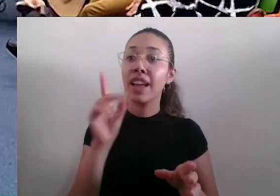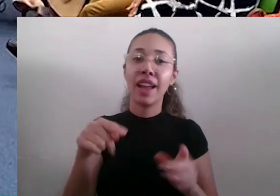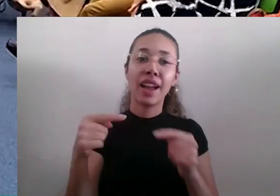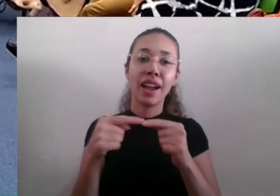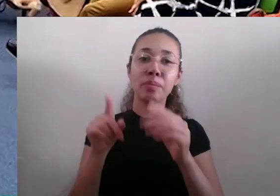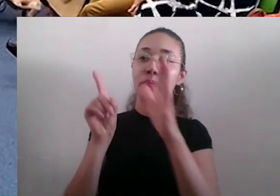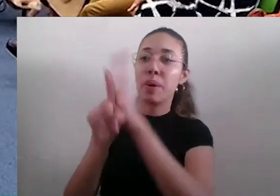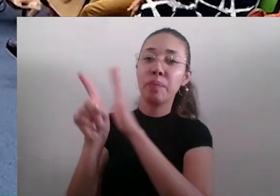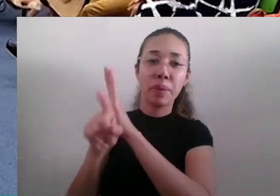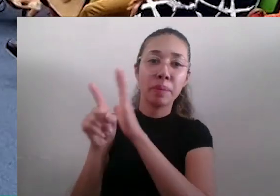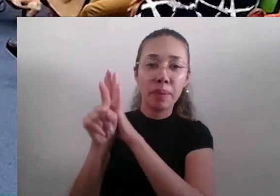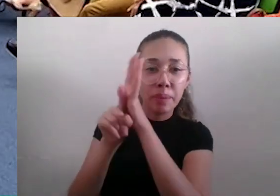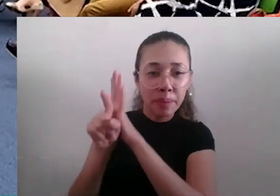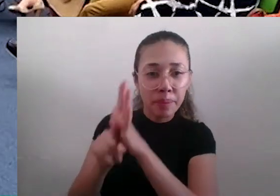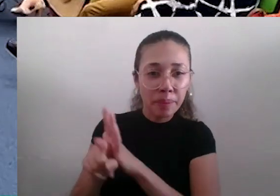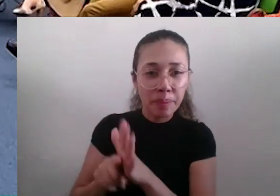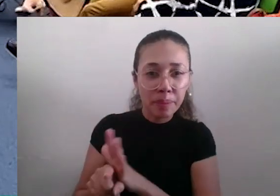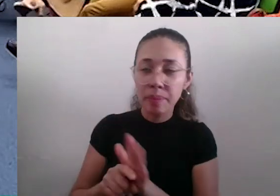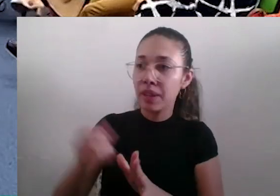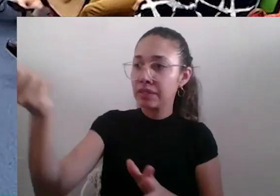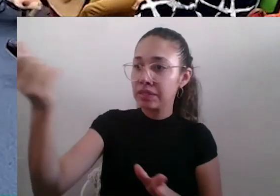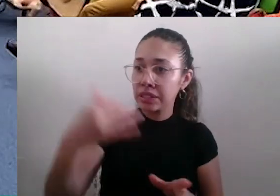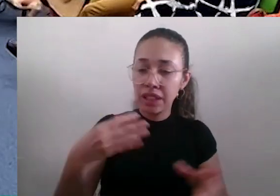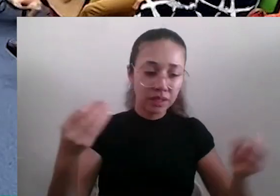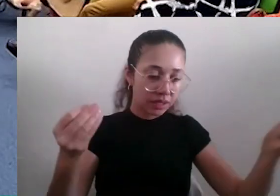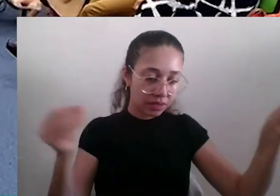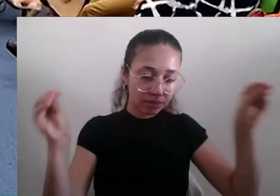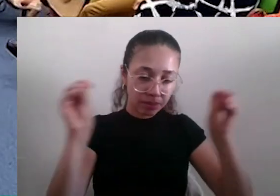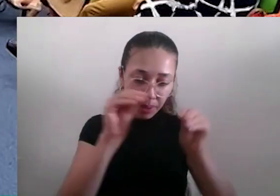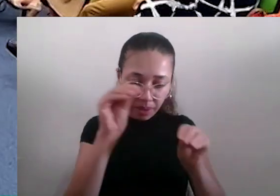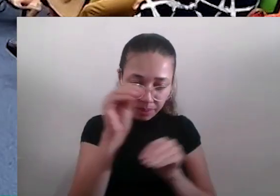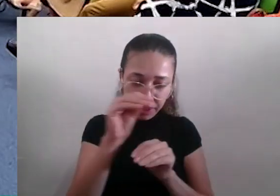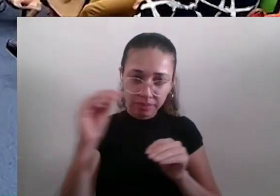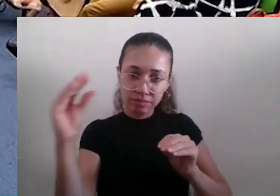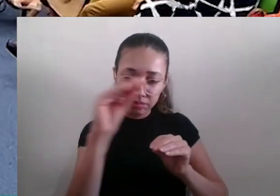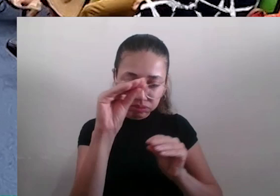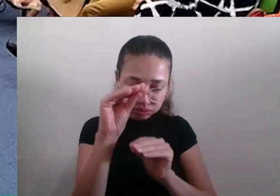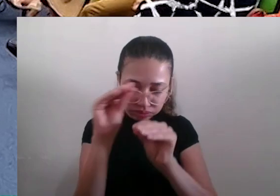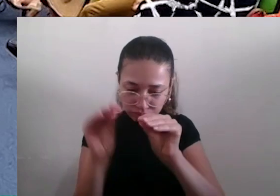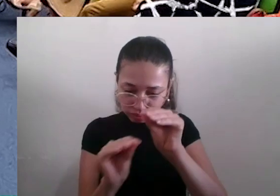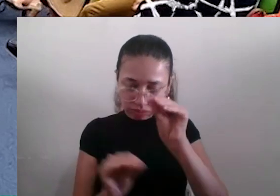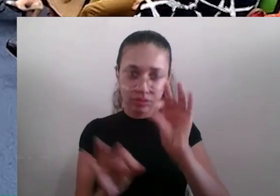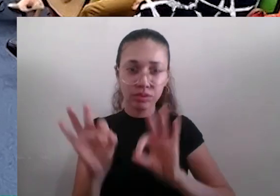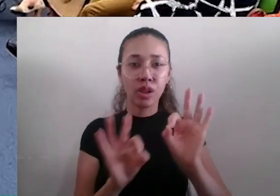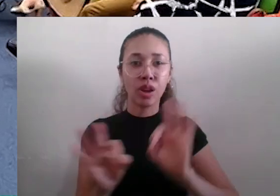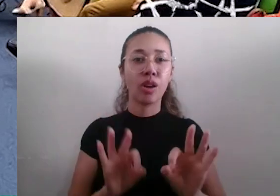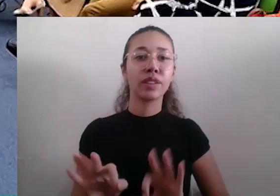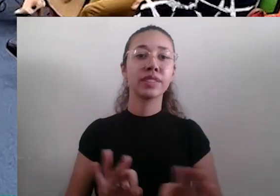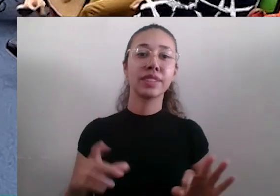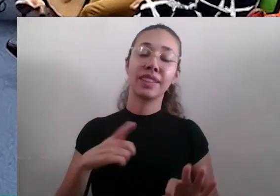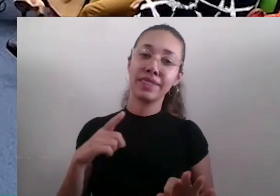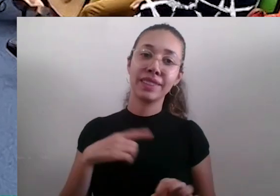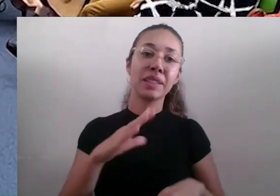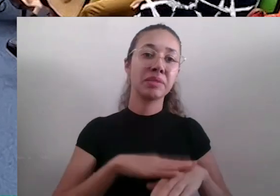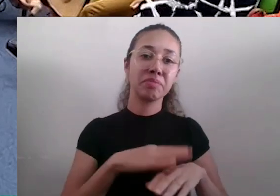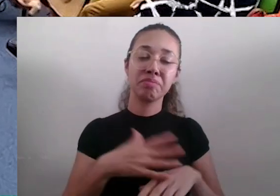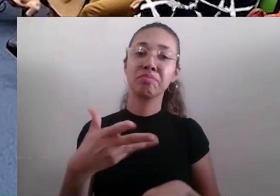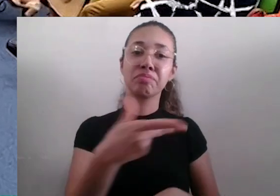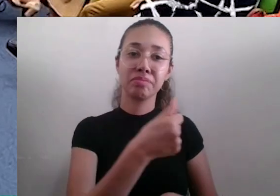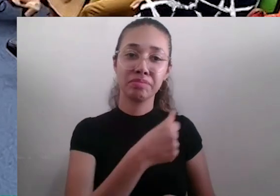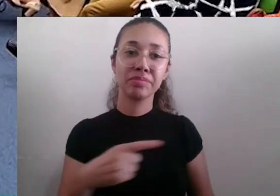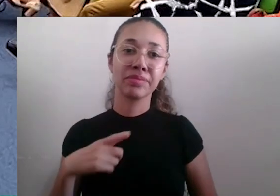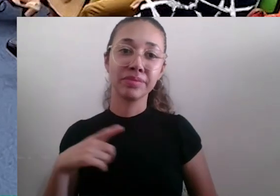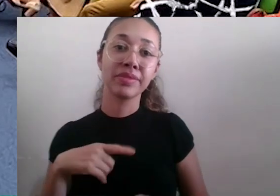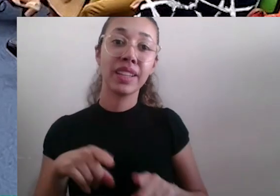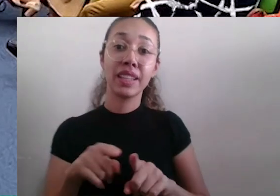um monte de pesquisa e transformar aquilo numa narrativa Esse é um outro talento sabe talento de roteirista os repórteres todos